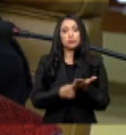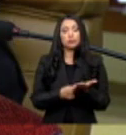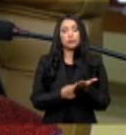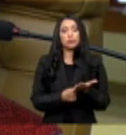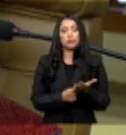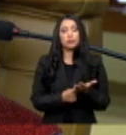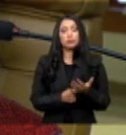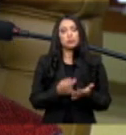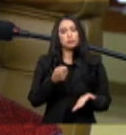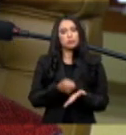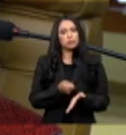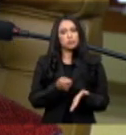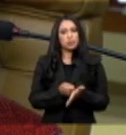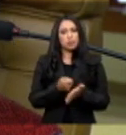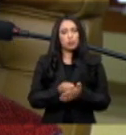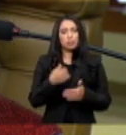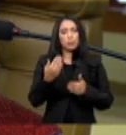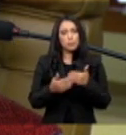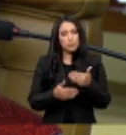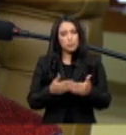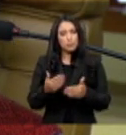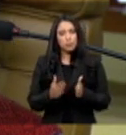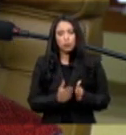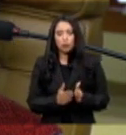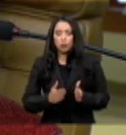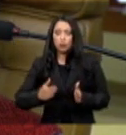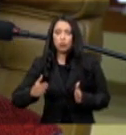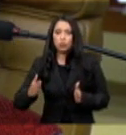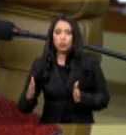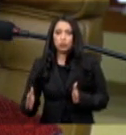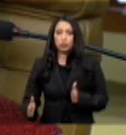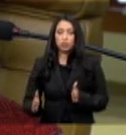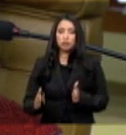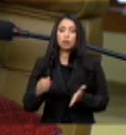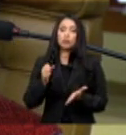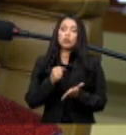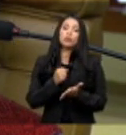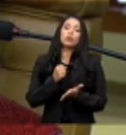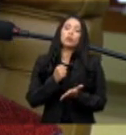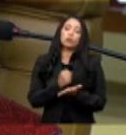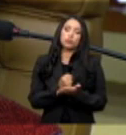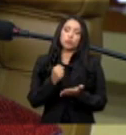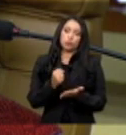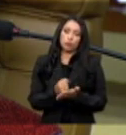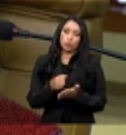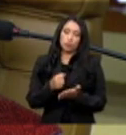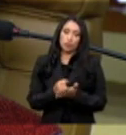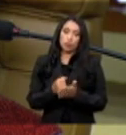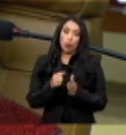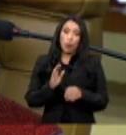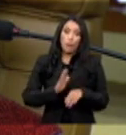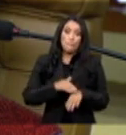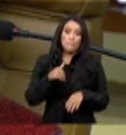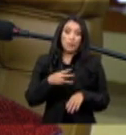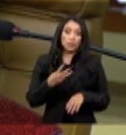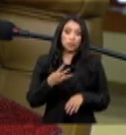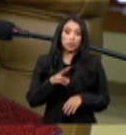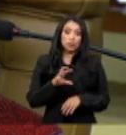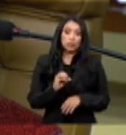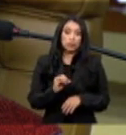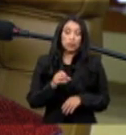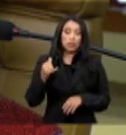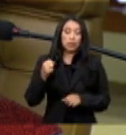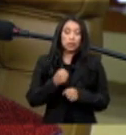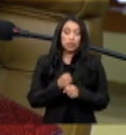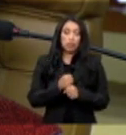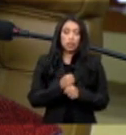requisitos exigidos para a prorrogação, afirma que os contratos ineficientes por mais de 30 anos, além do prazo